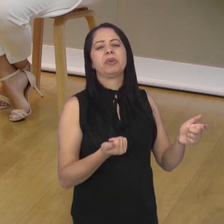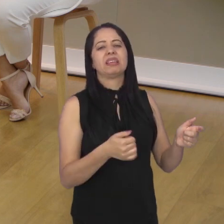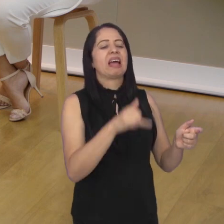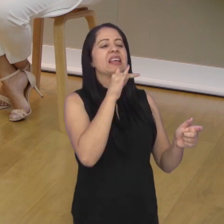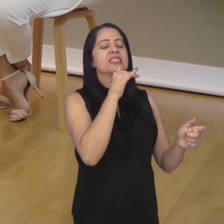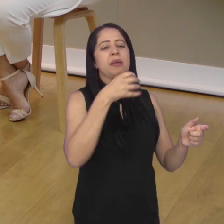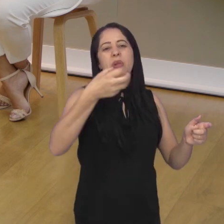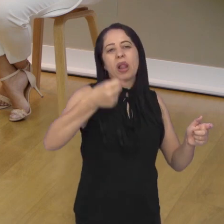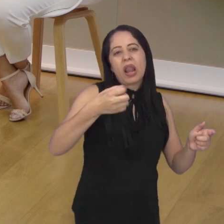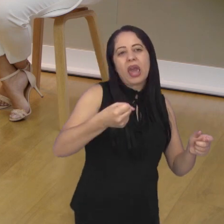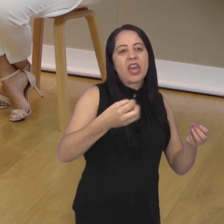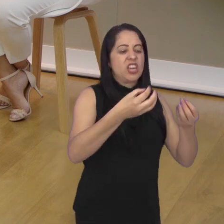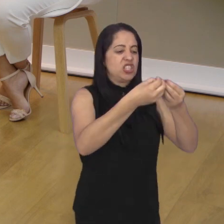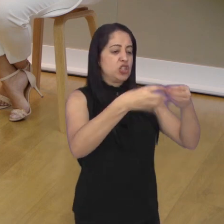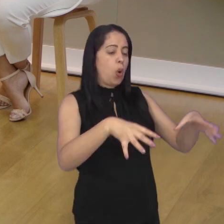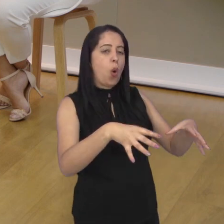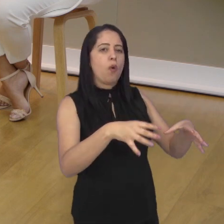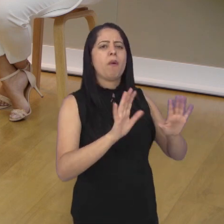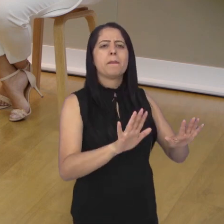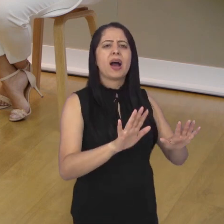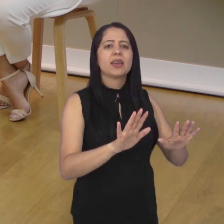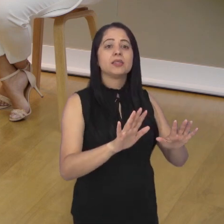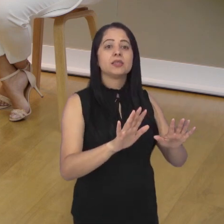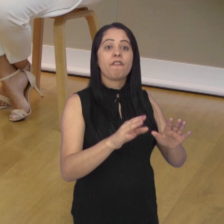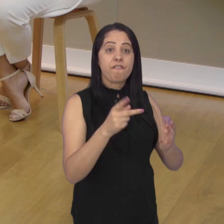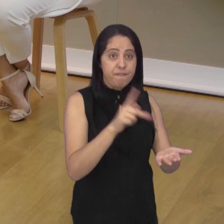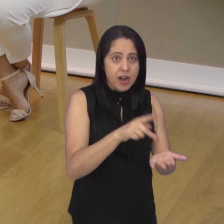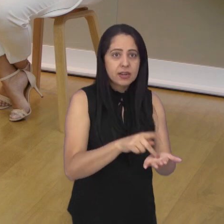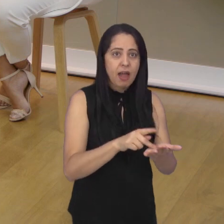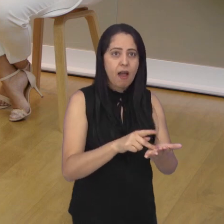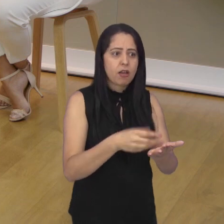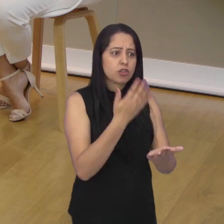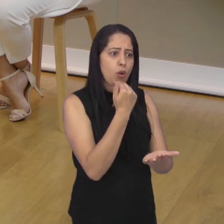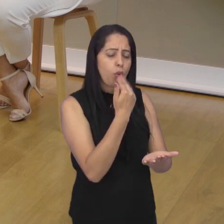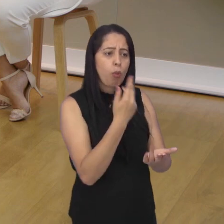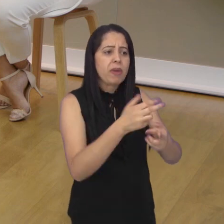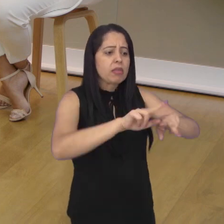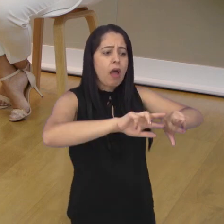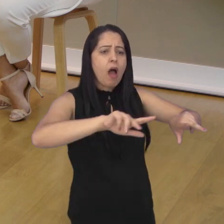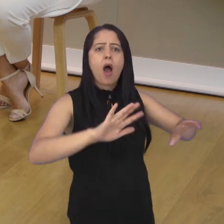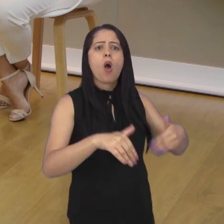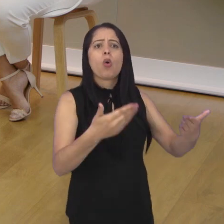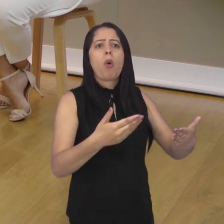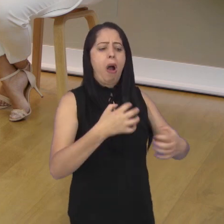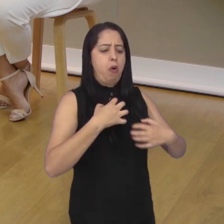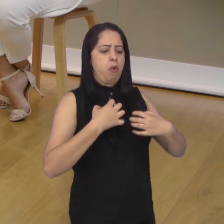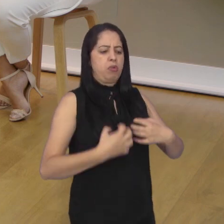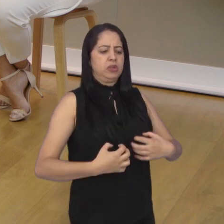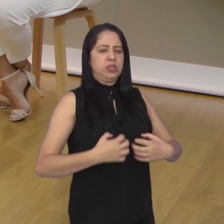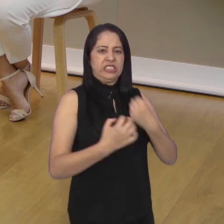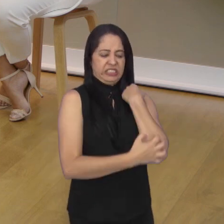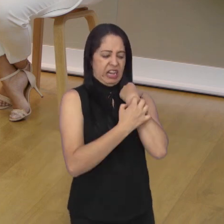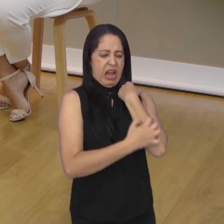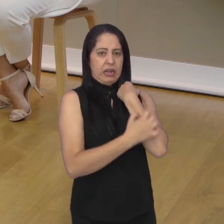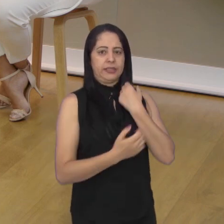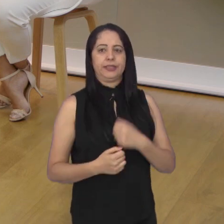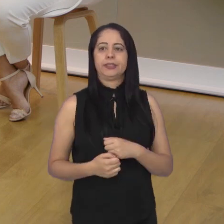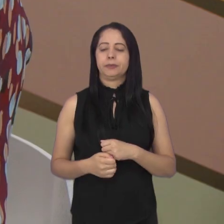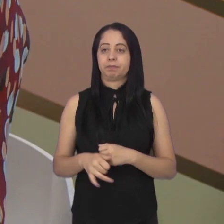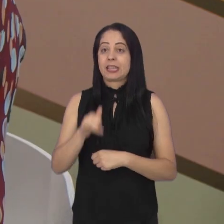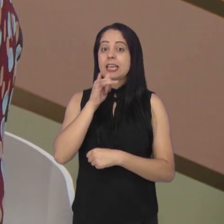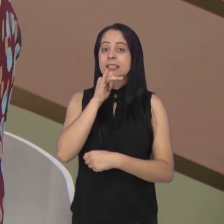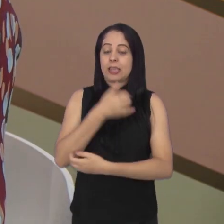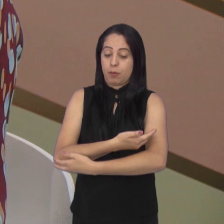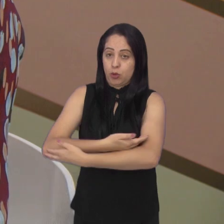O pessoal tem mania de falar leite, ovos, mas quais são os grandes vilões aí que provocam alergias alimentares? Alimentares. Então,